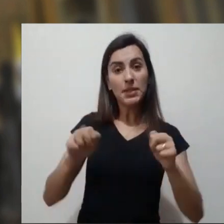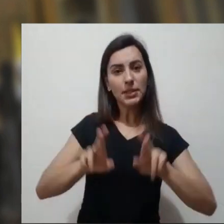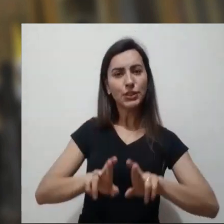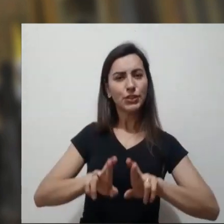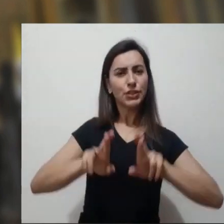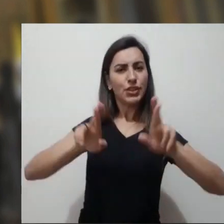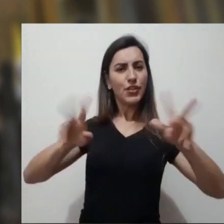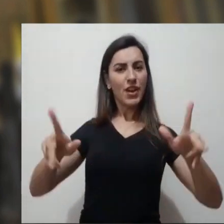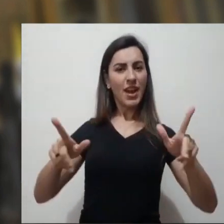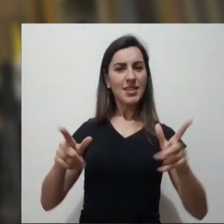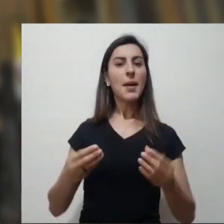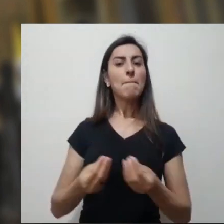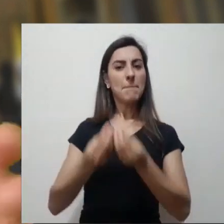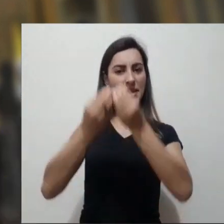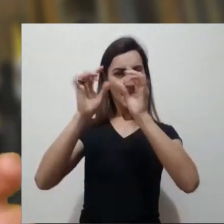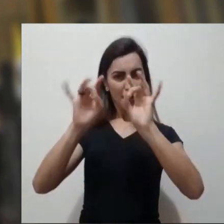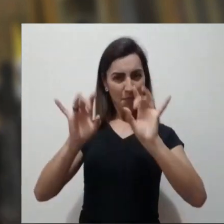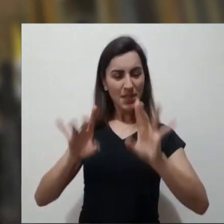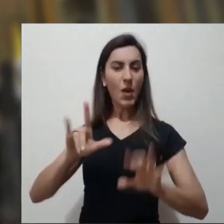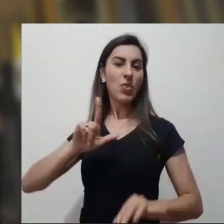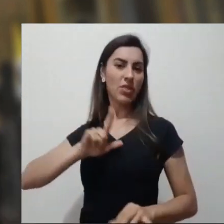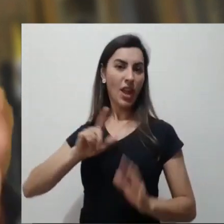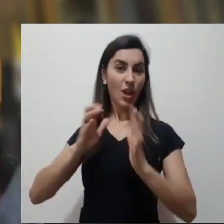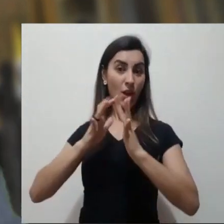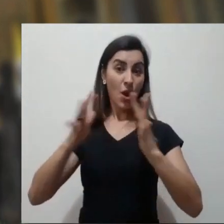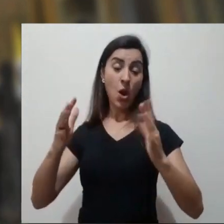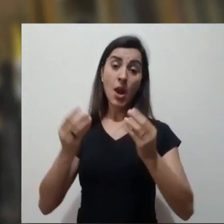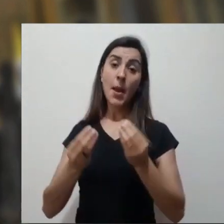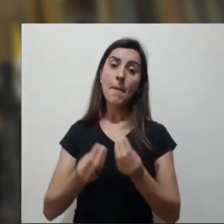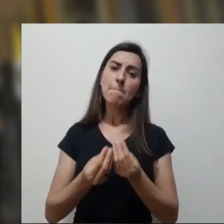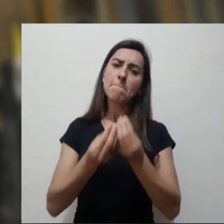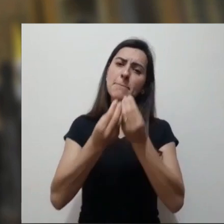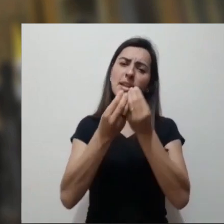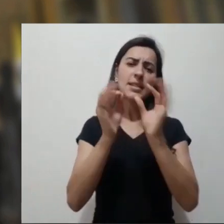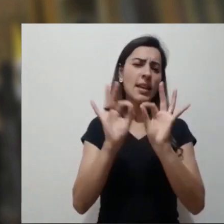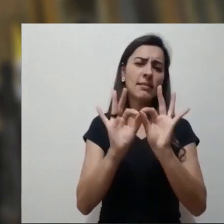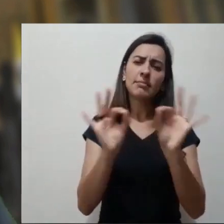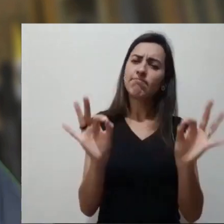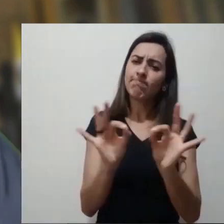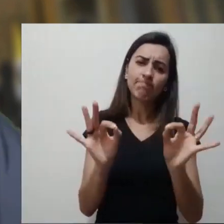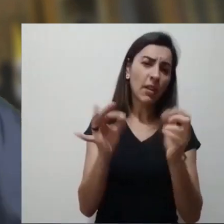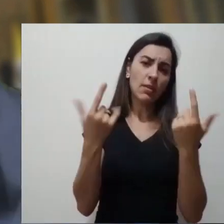do dia da semana. É importante destacar, porque o domingo e